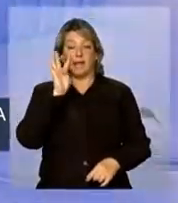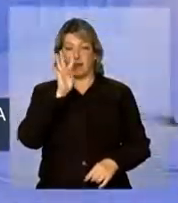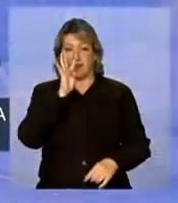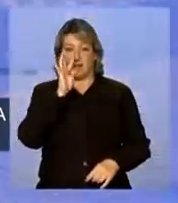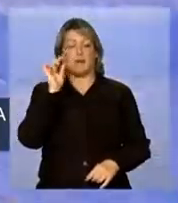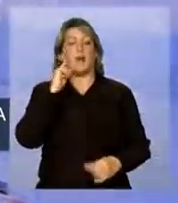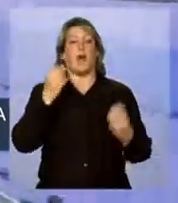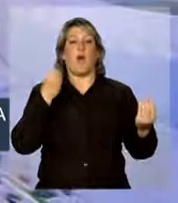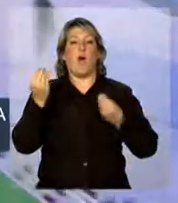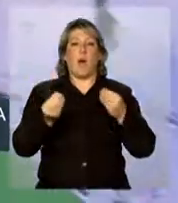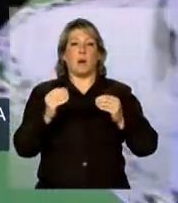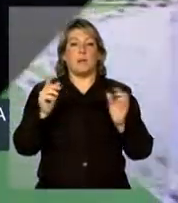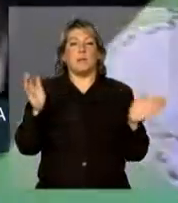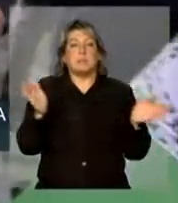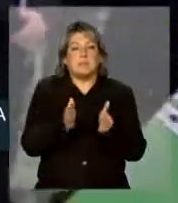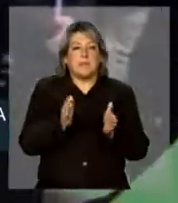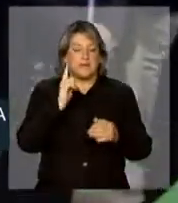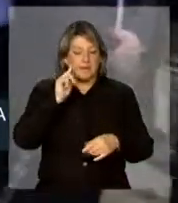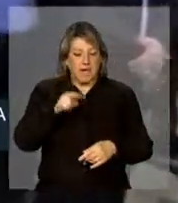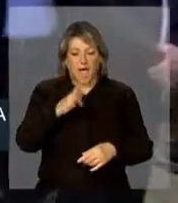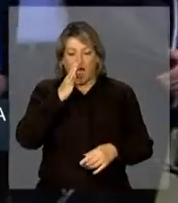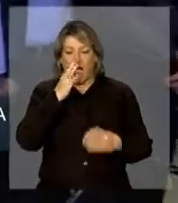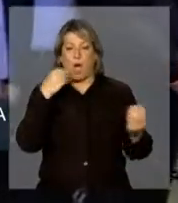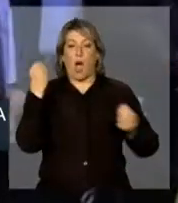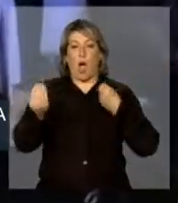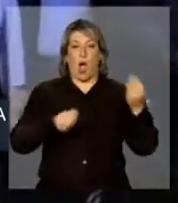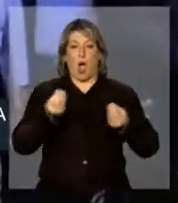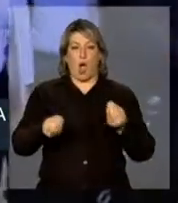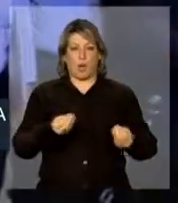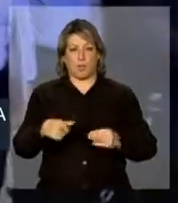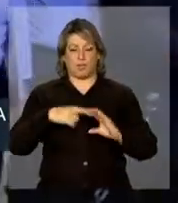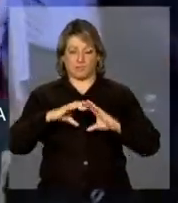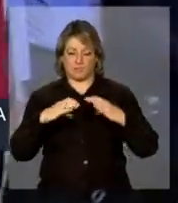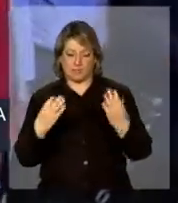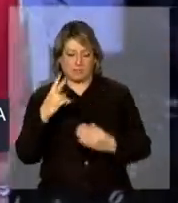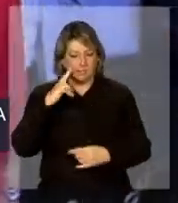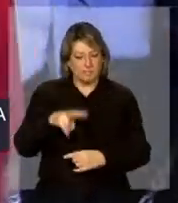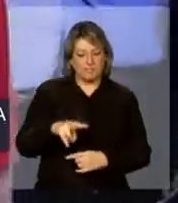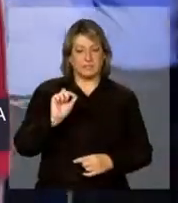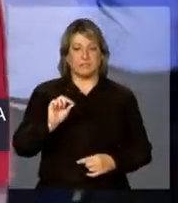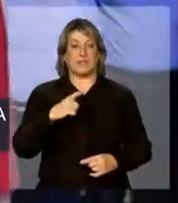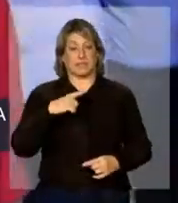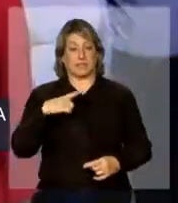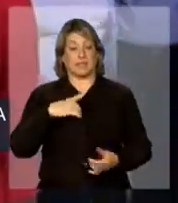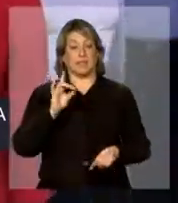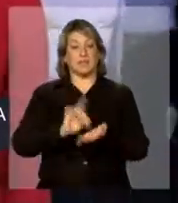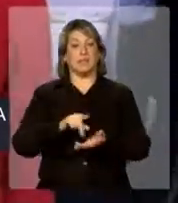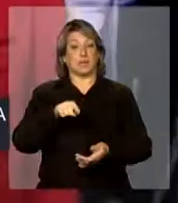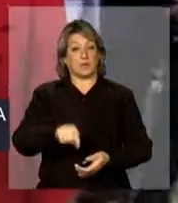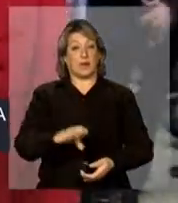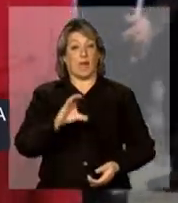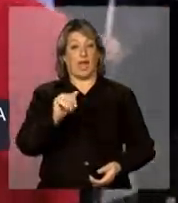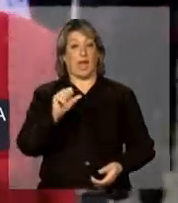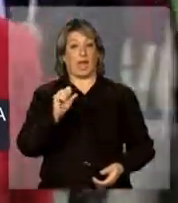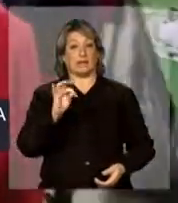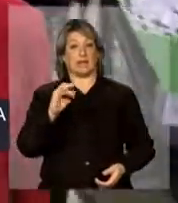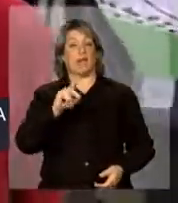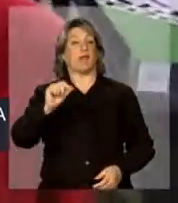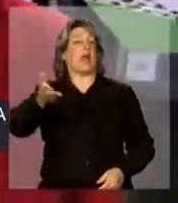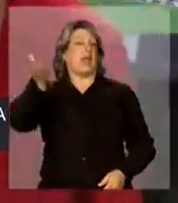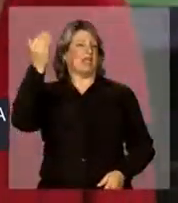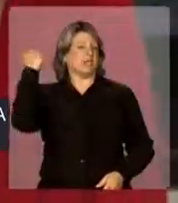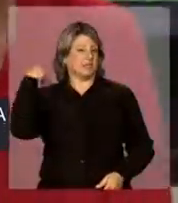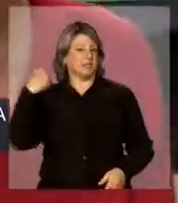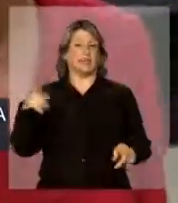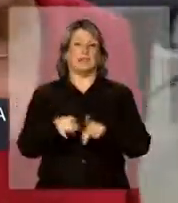a maquete do novo Castelão nesse espaço também tem a maquete original do Castelão original o Castelão